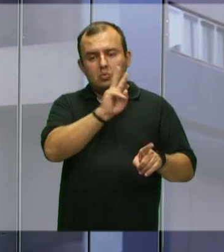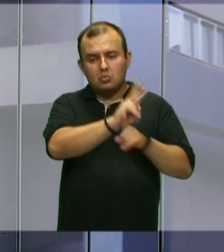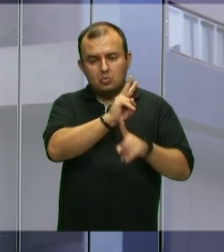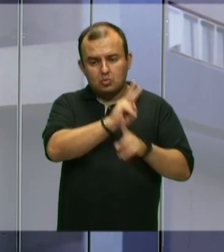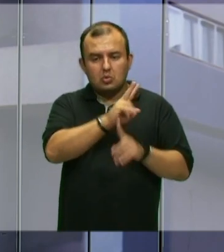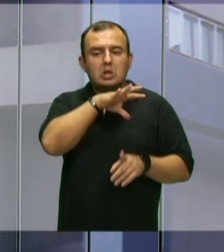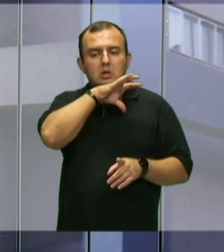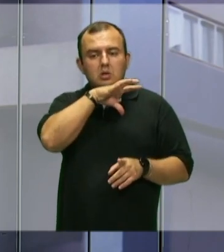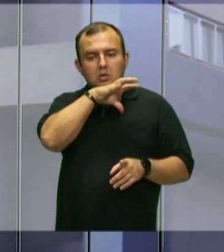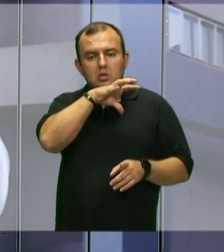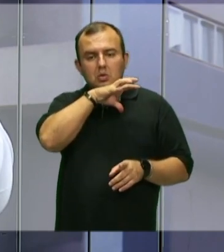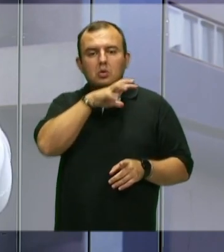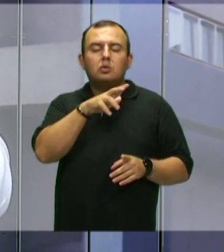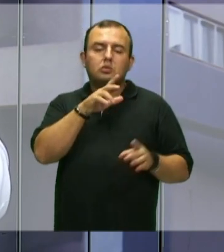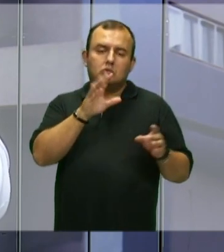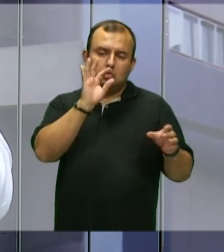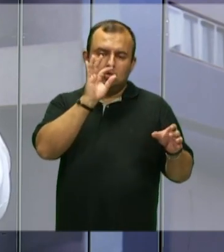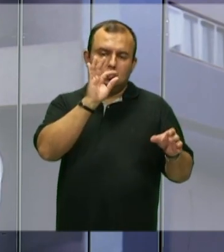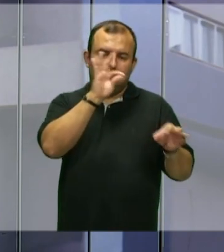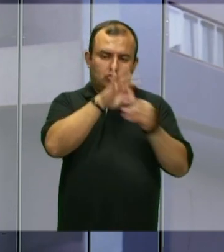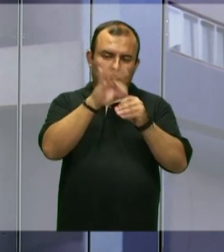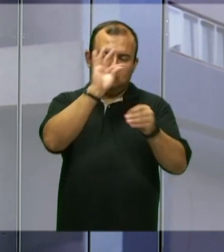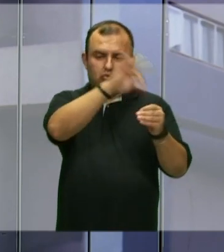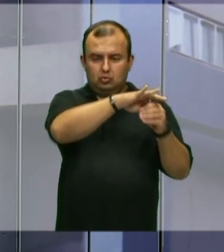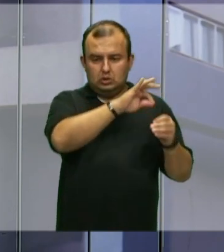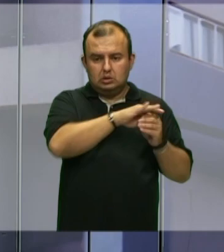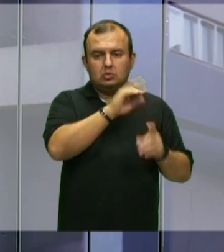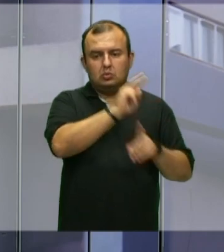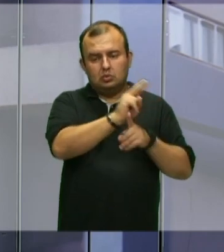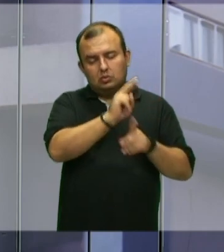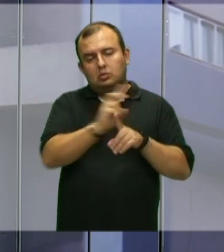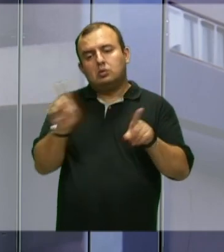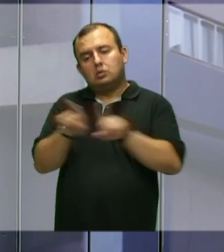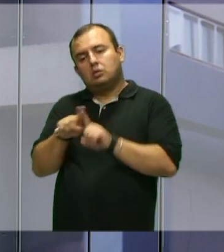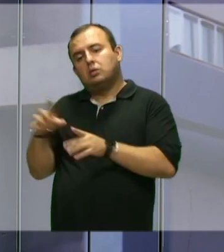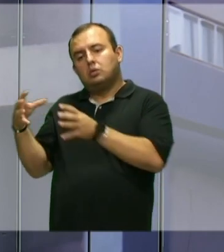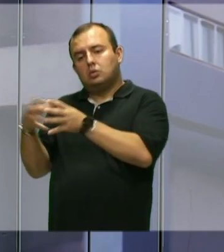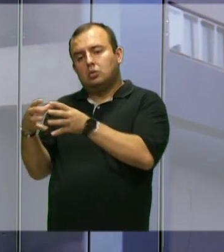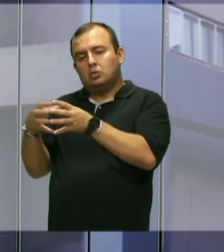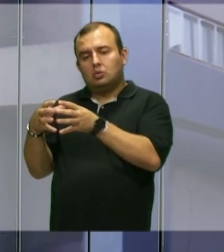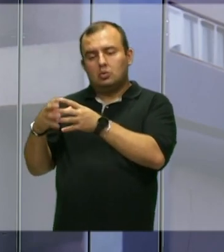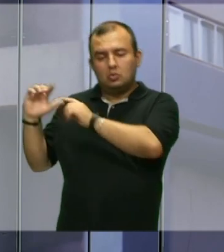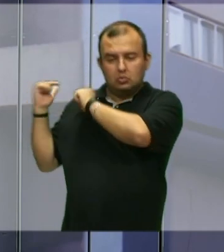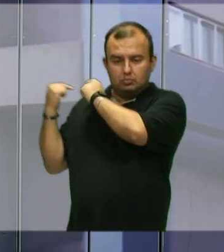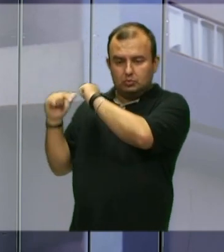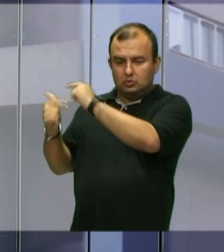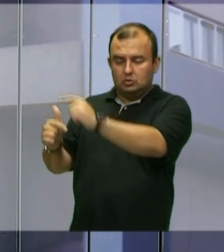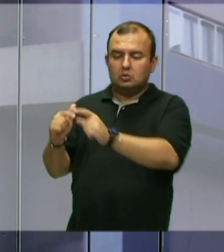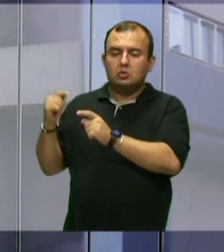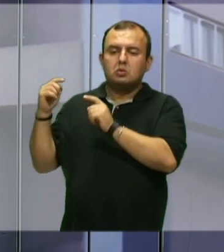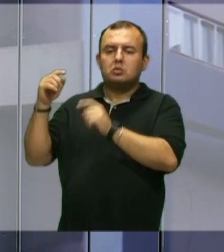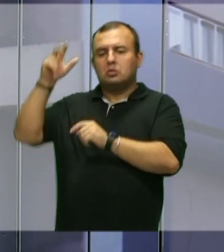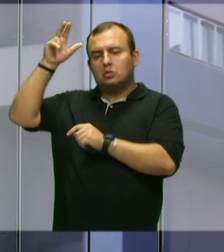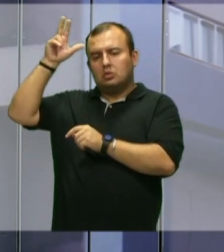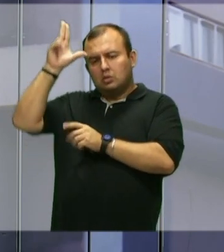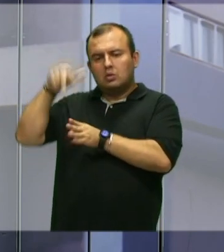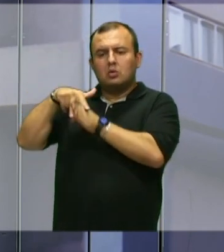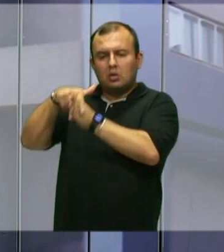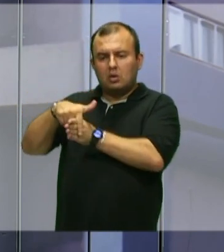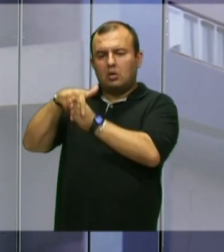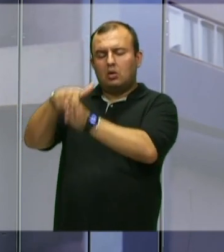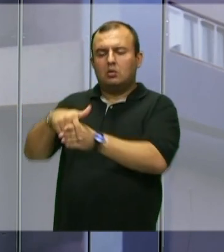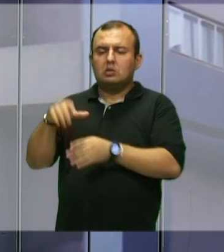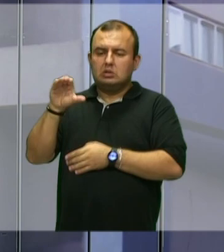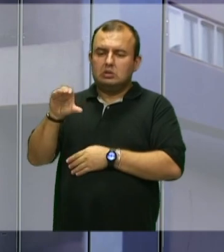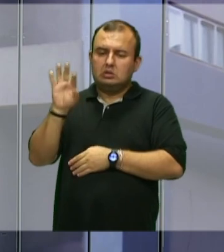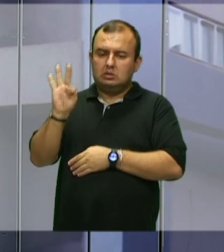de animais, às instituições de proteção aos animais, bem como também esses tradicionalistas, né, de cavalgada, de